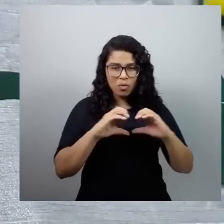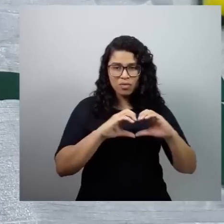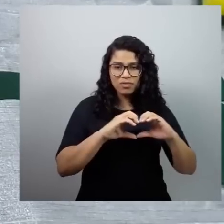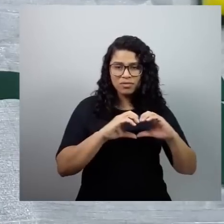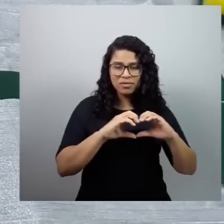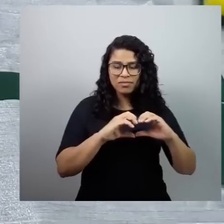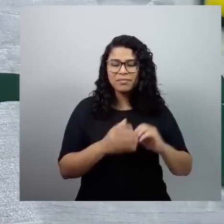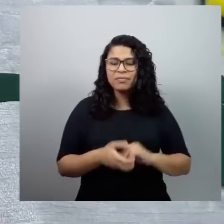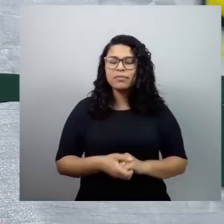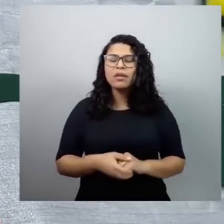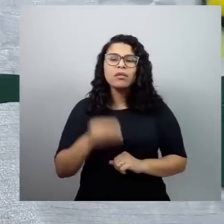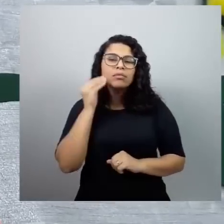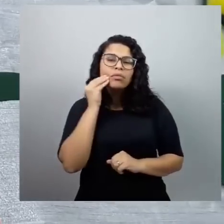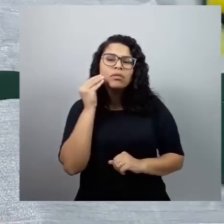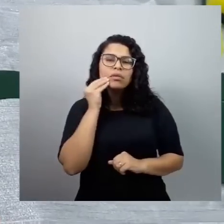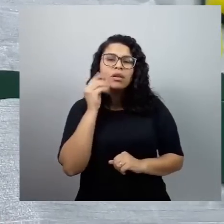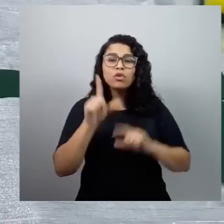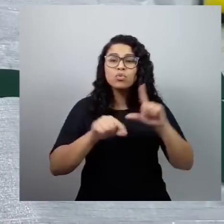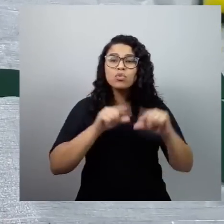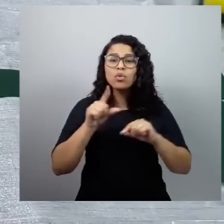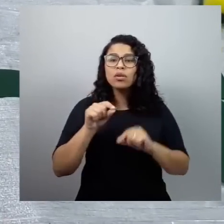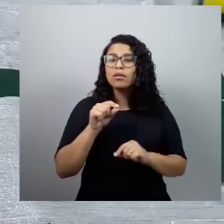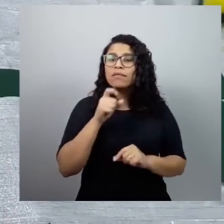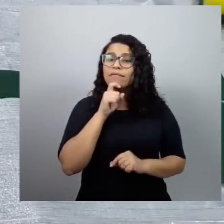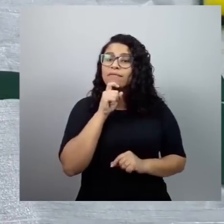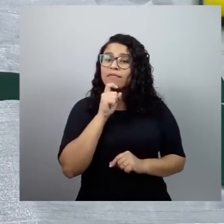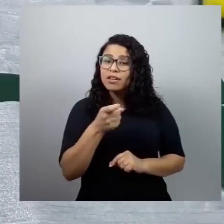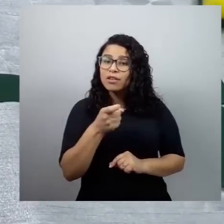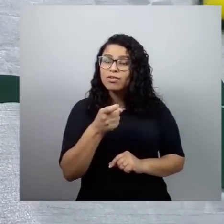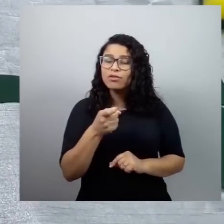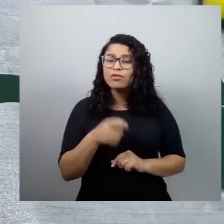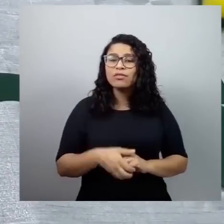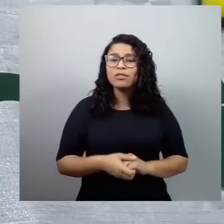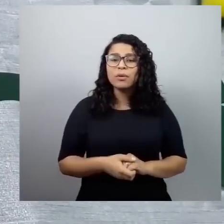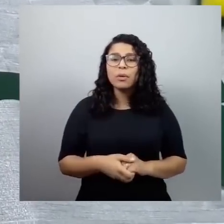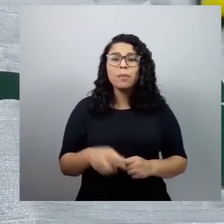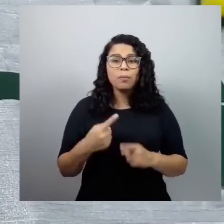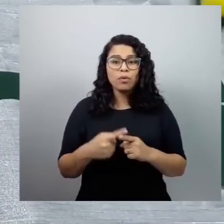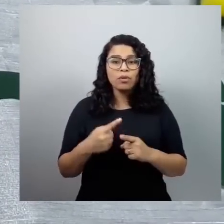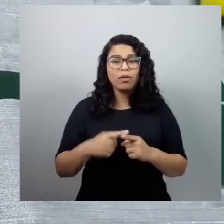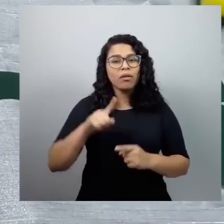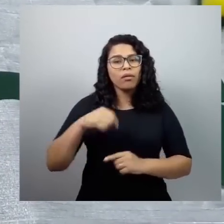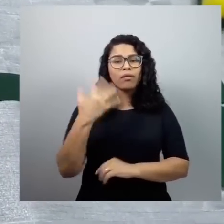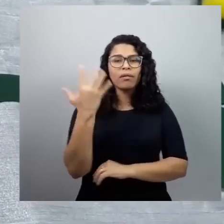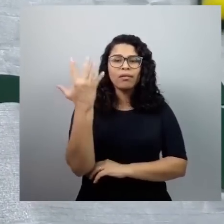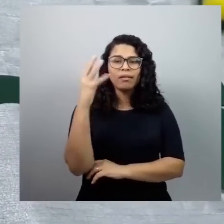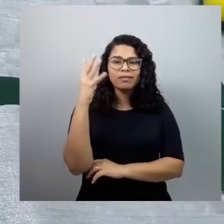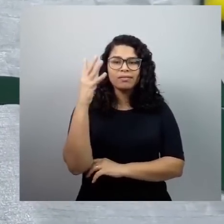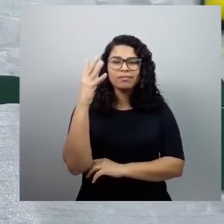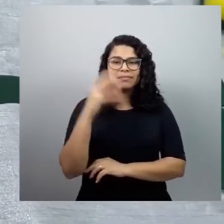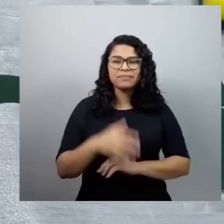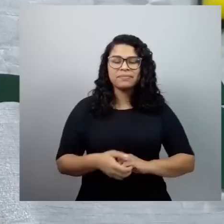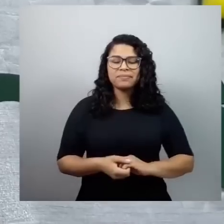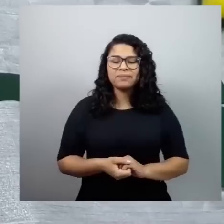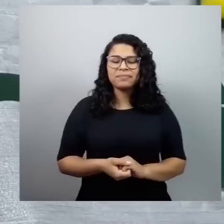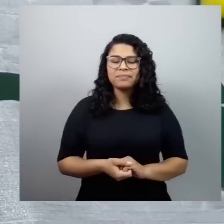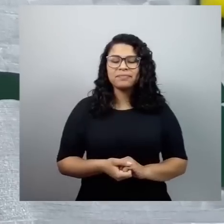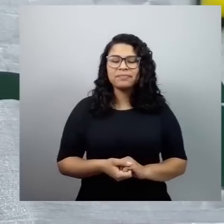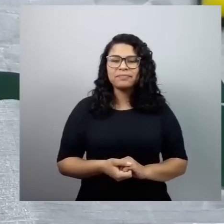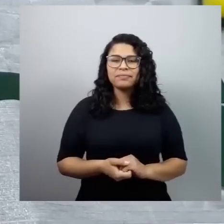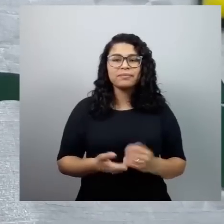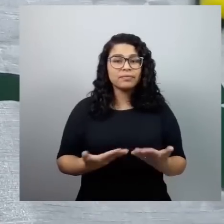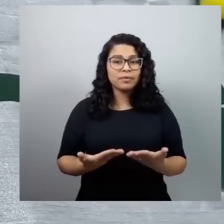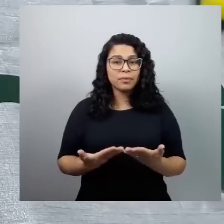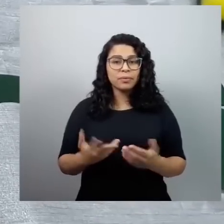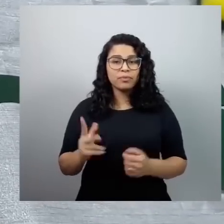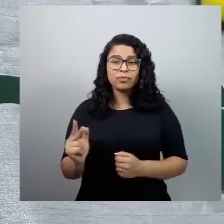não vou recortar tudo aqui. Eu tentei escolher alguma coisa que tivesse tom verde, porque aqui é uma árvore.